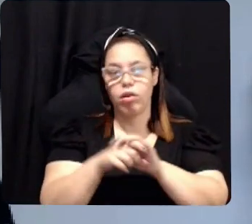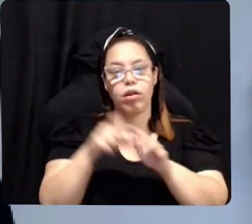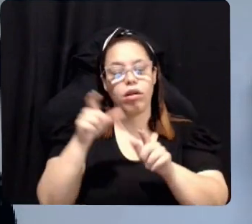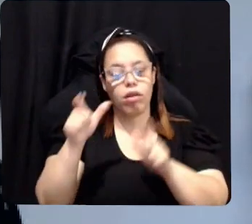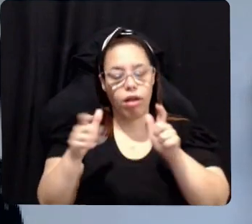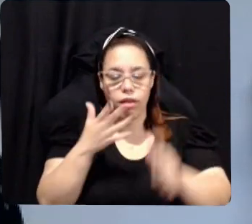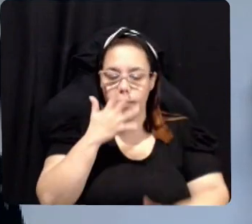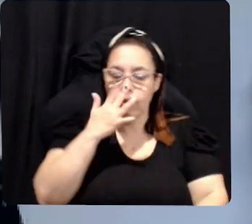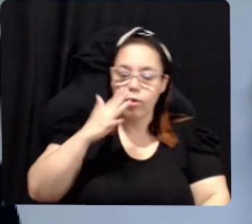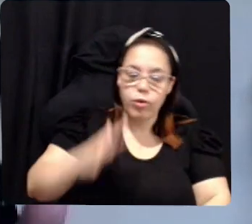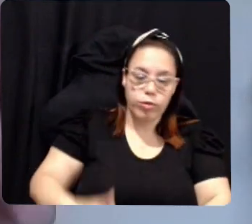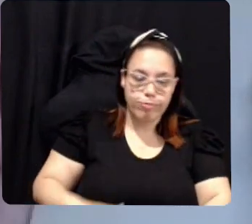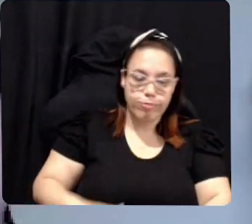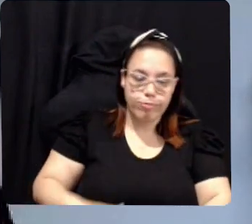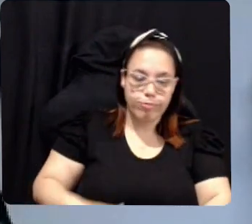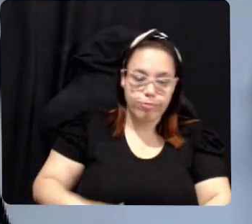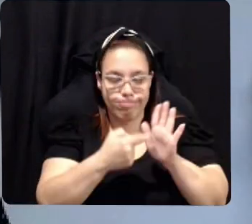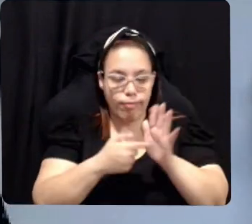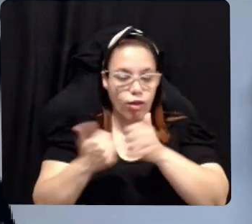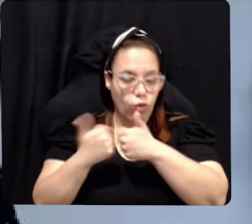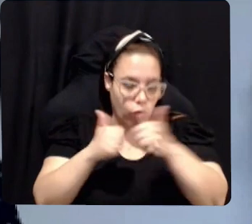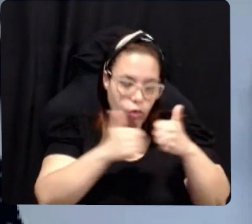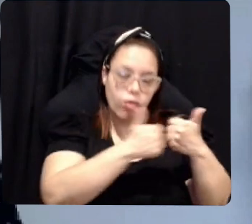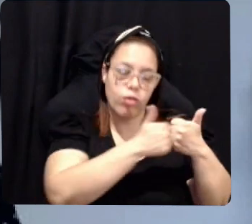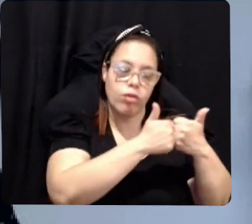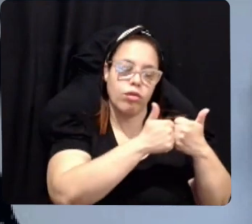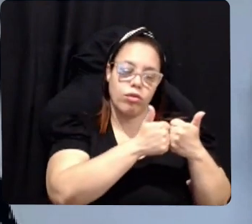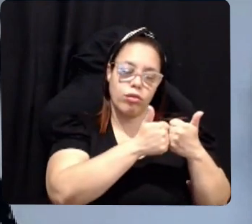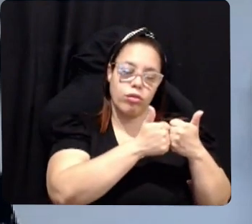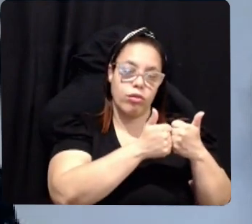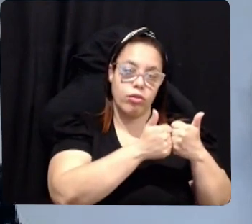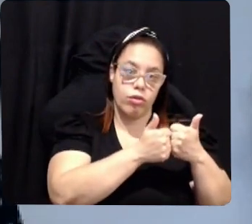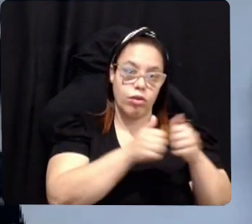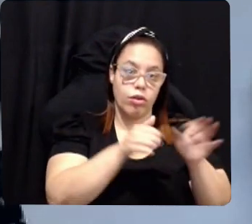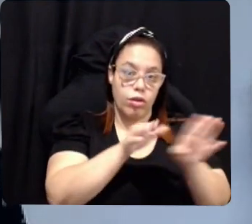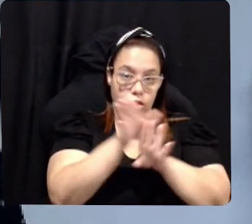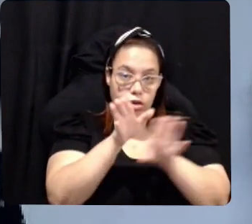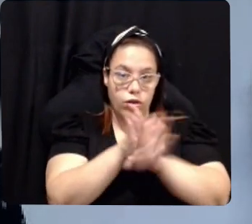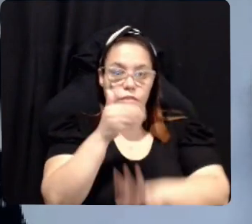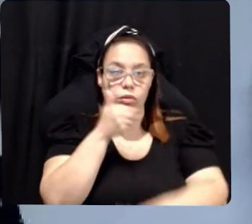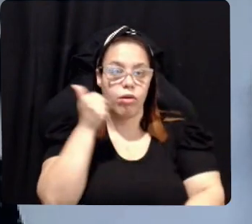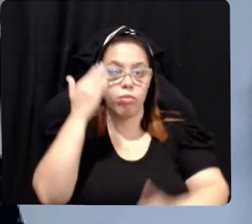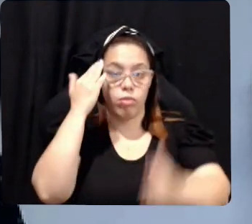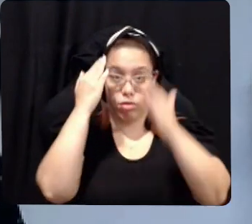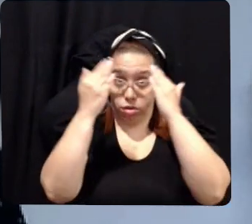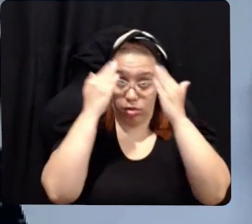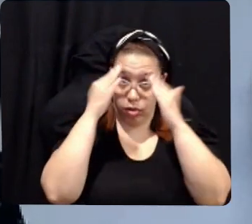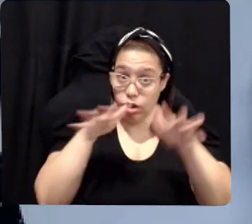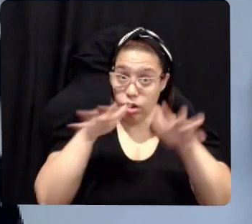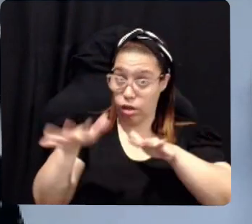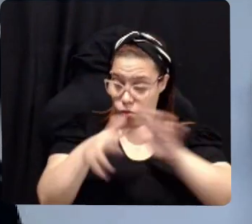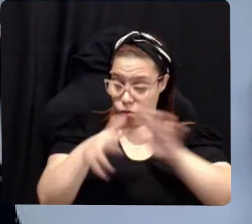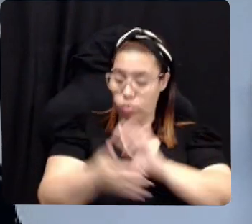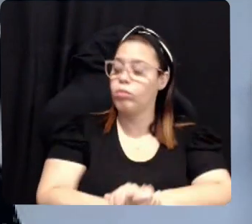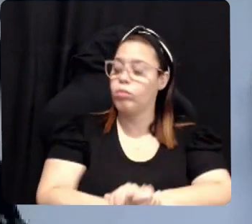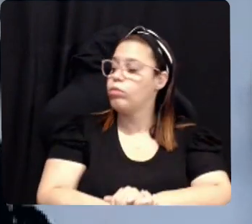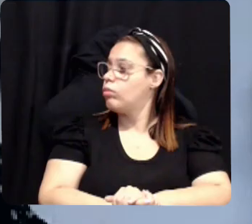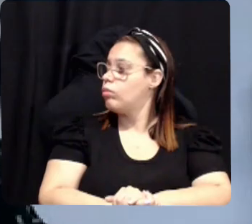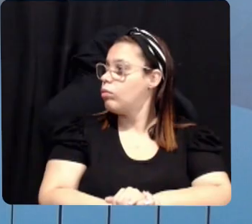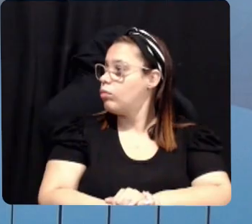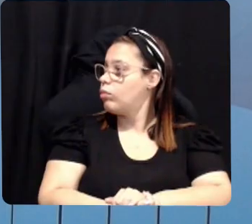Então, cada criança, cada quadro vai ser avaliado e a gente vai indicar melhor terapia naquele